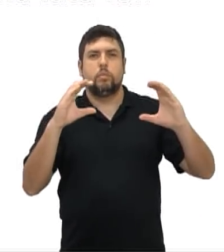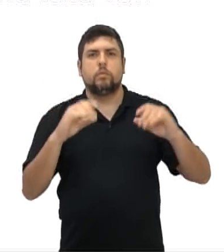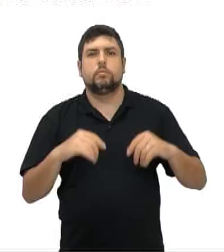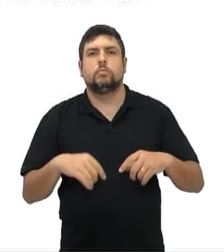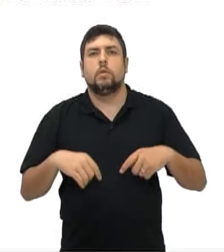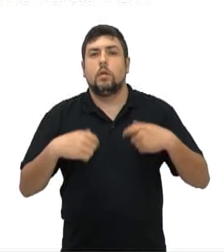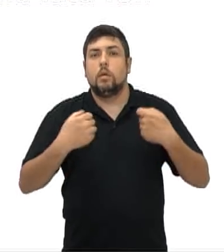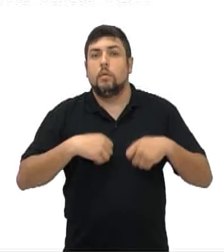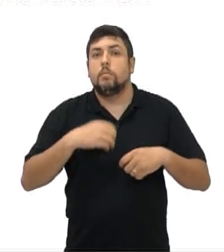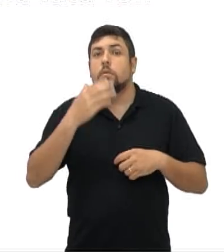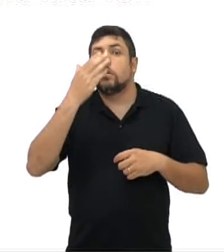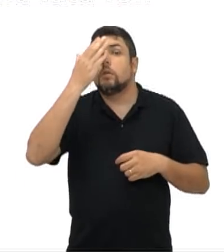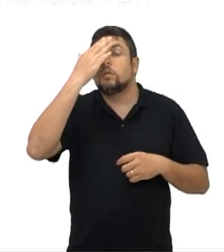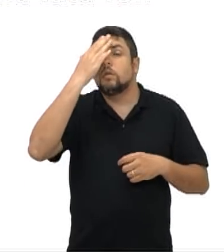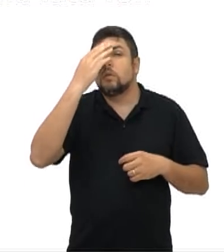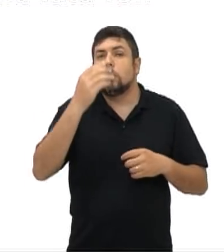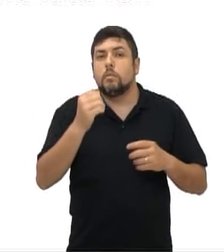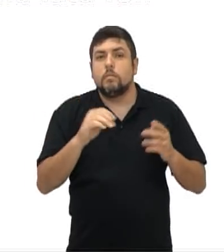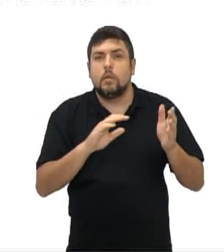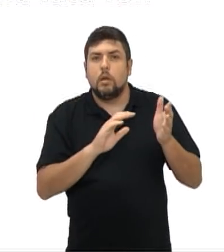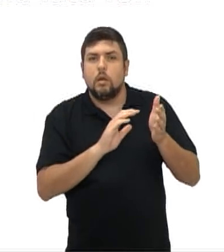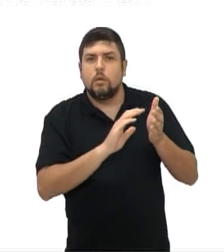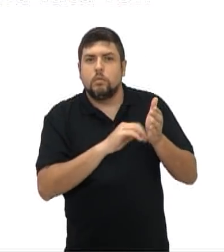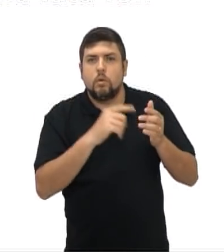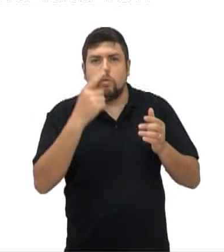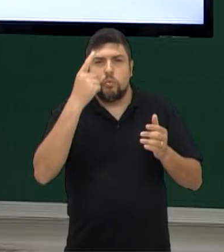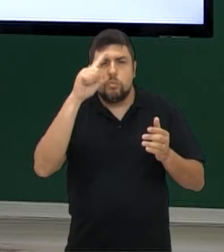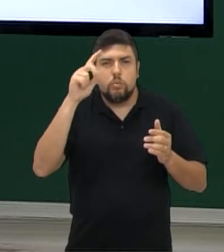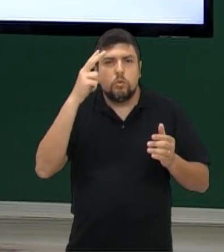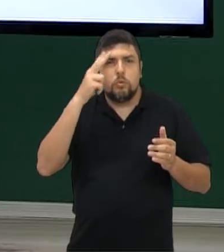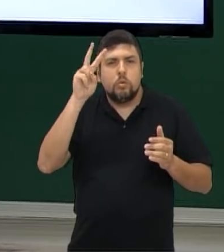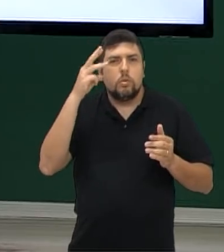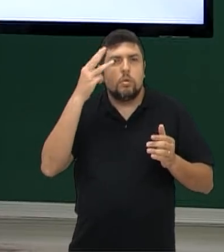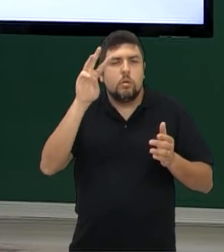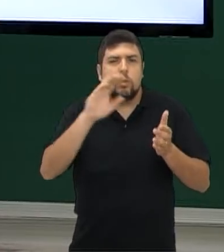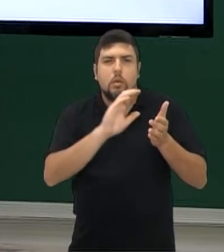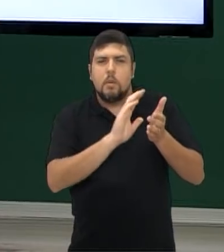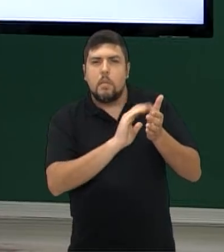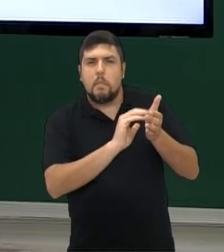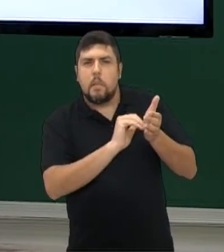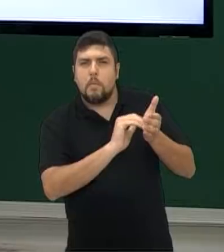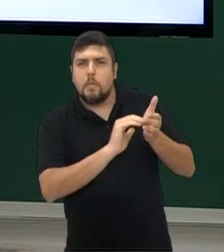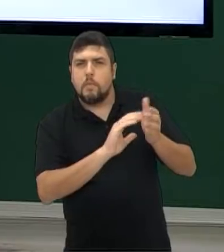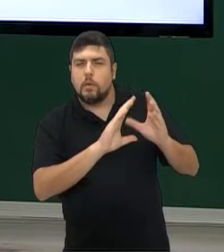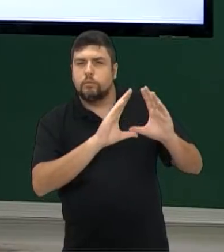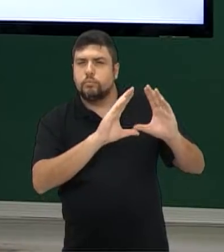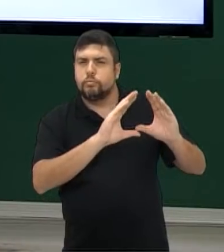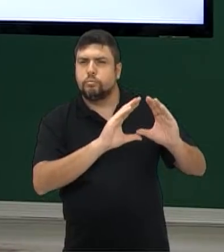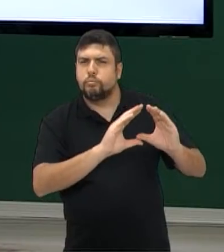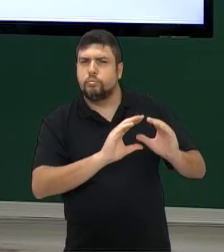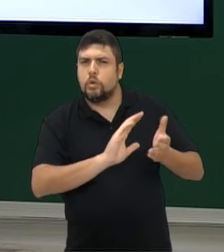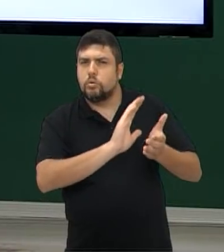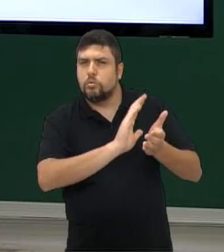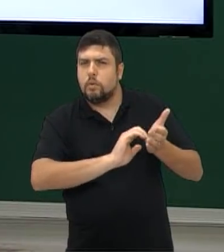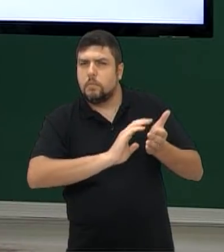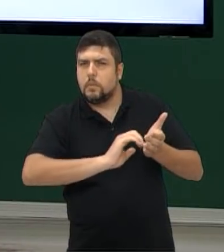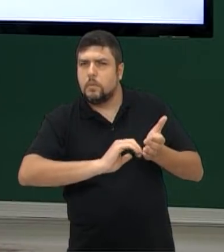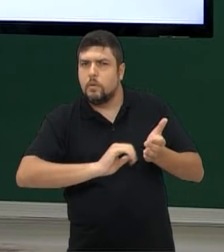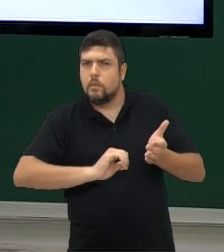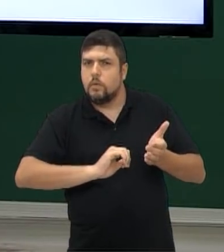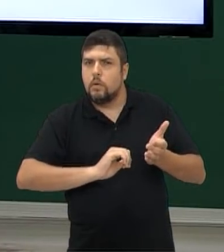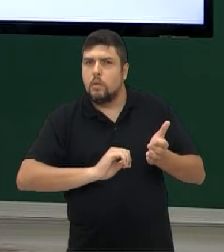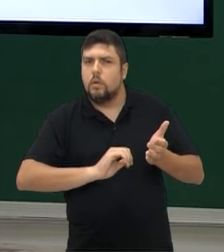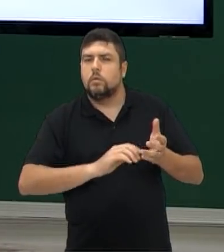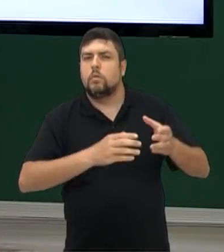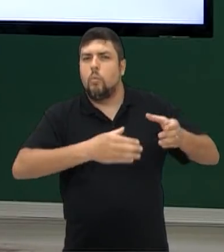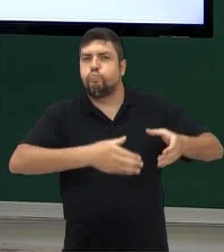Saber quanto que foram consumidos nos 3 dias e esse consumo ser tirado dos 2 quilos, não é